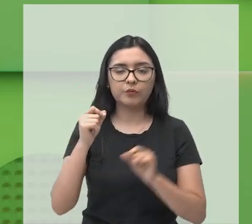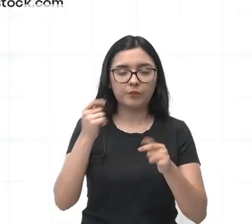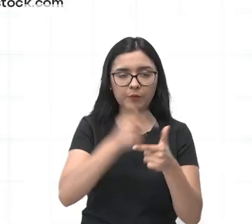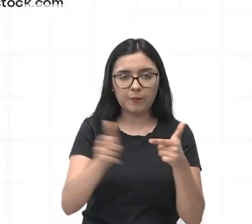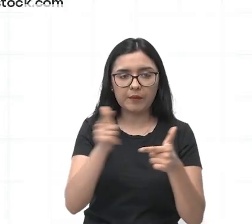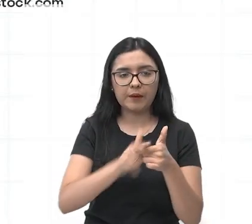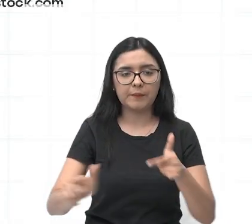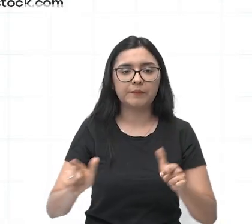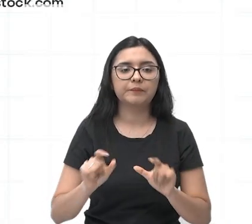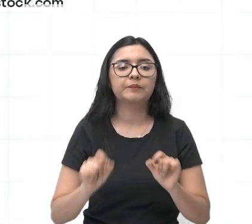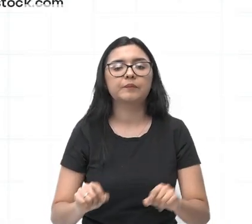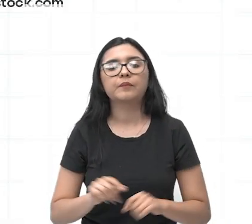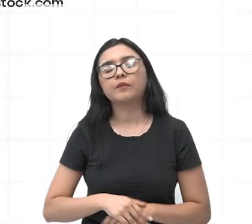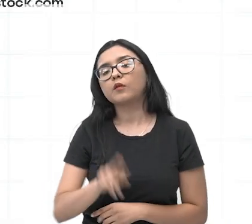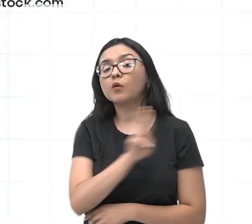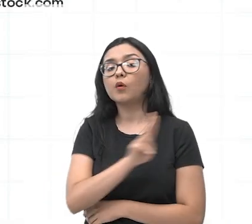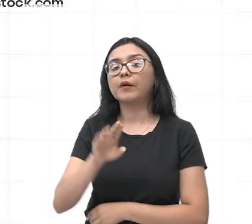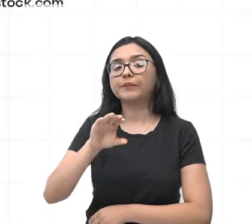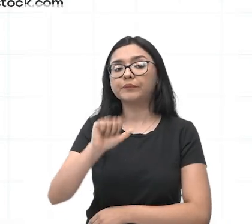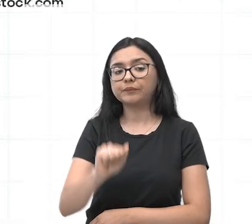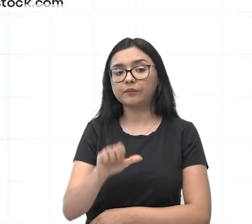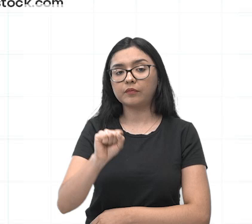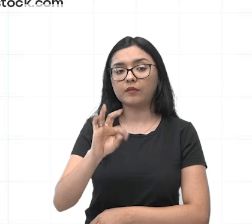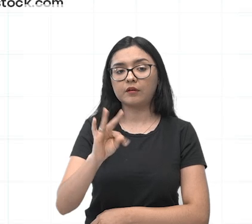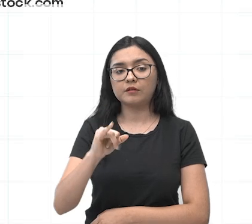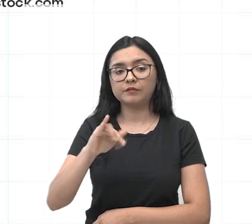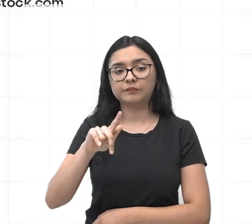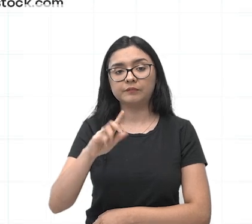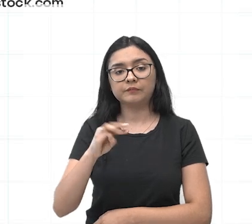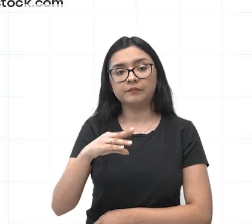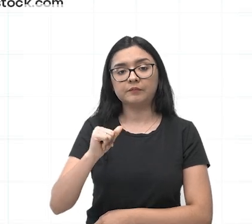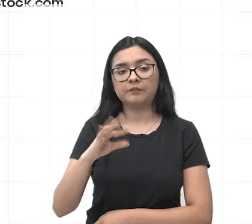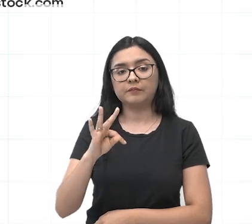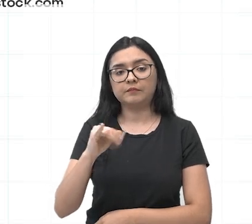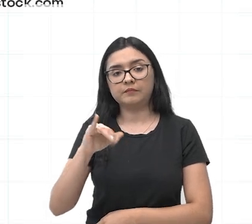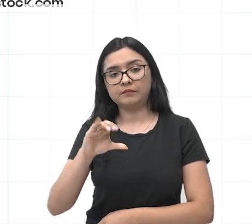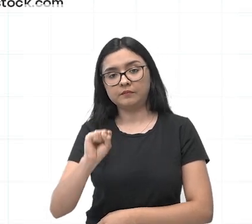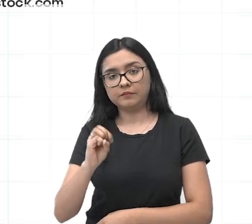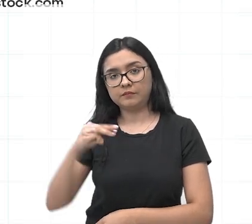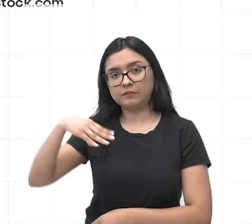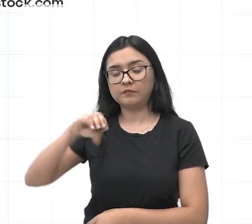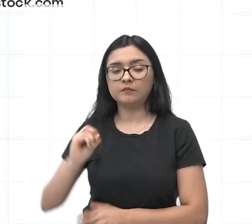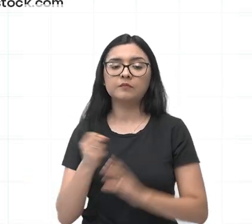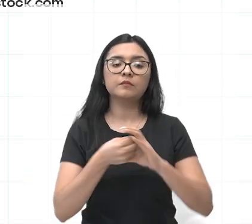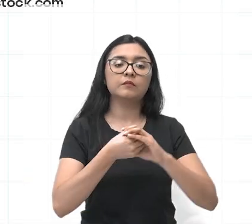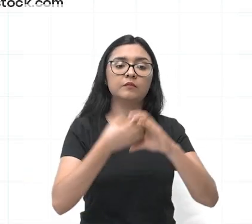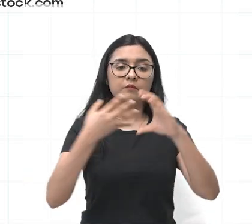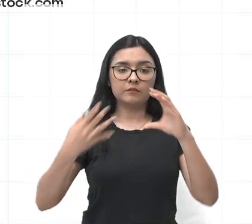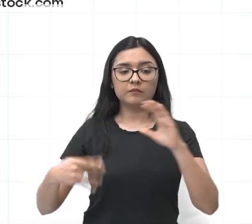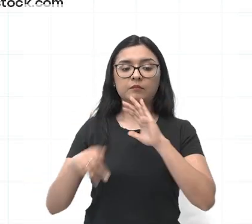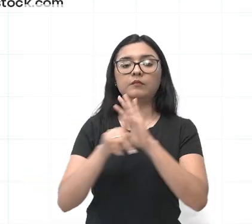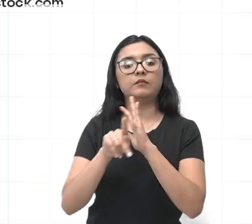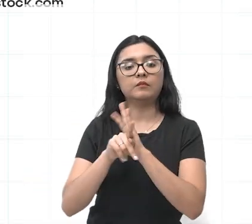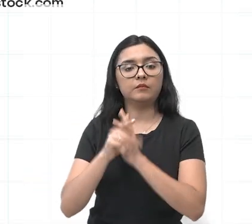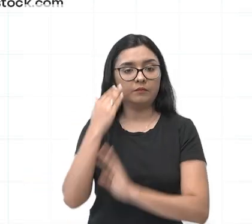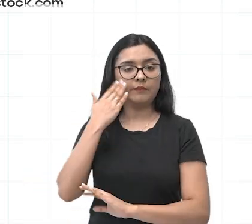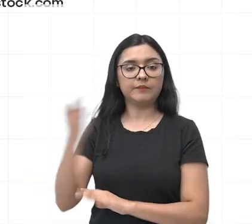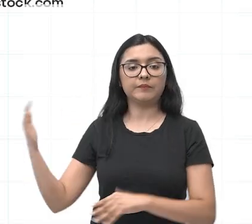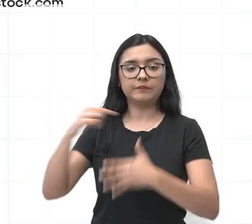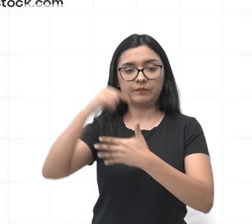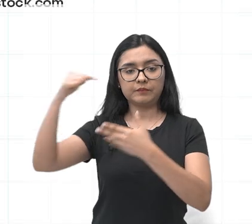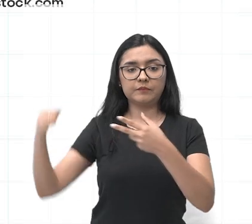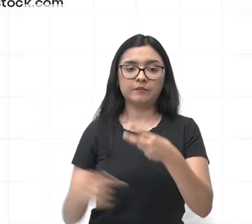hoje. Ele se chama astigmatismo. Características do astigmatismo é quando